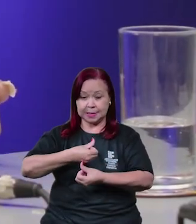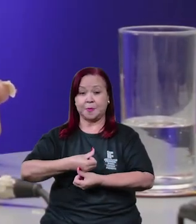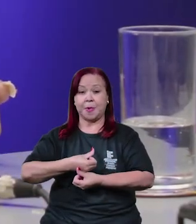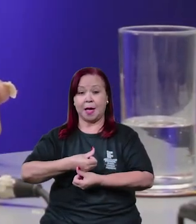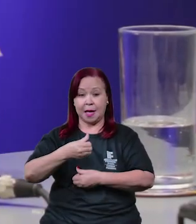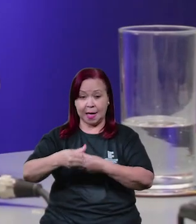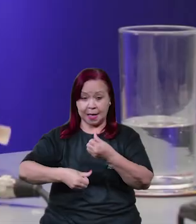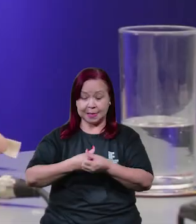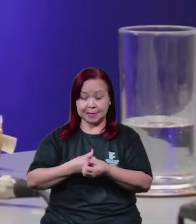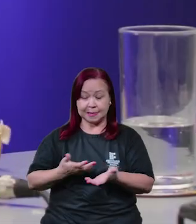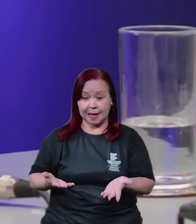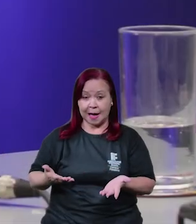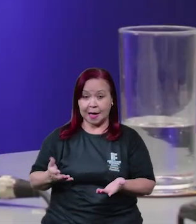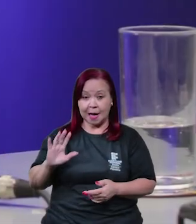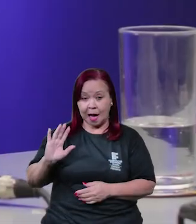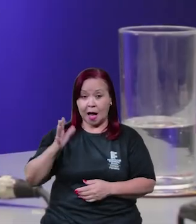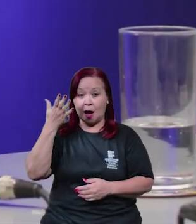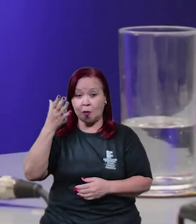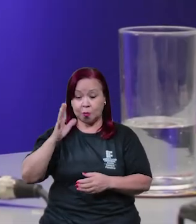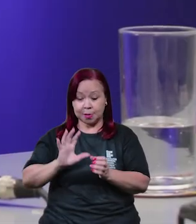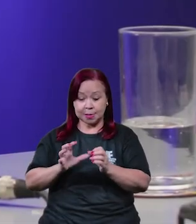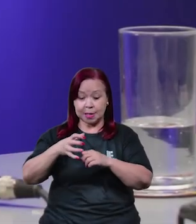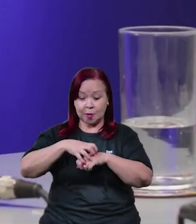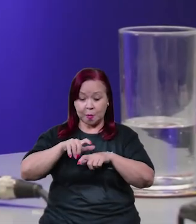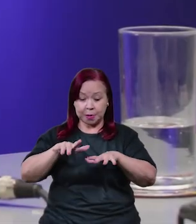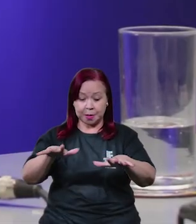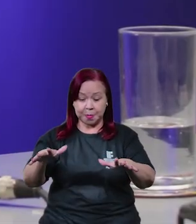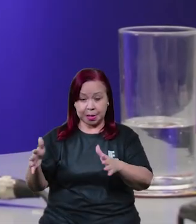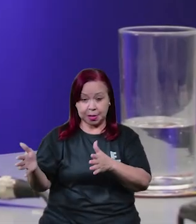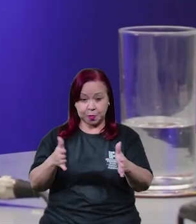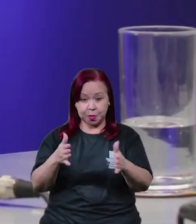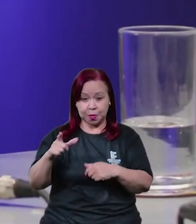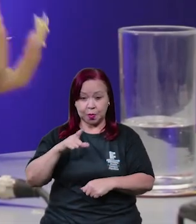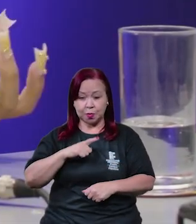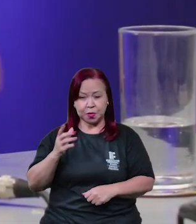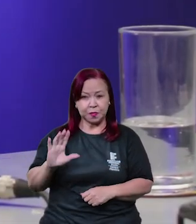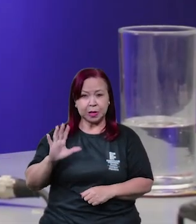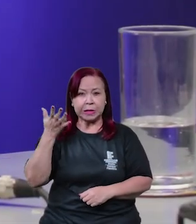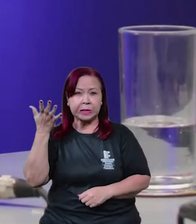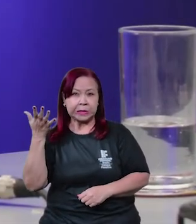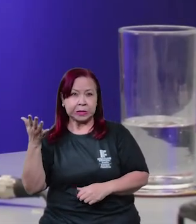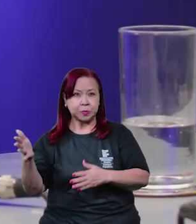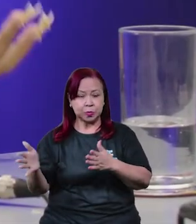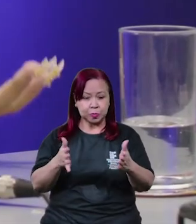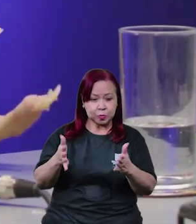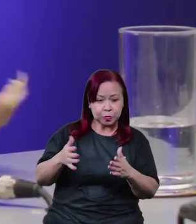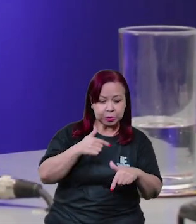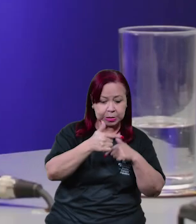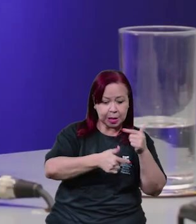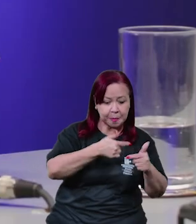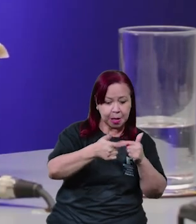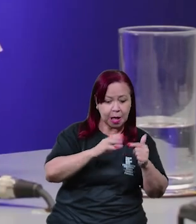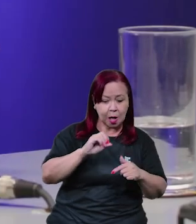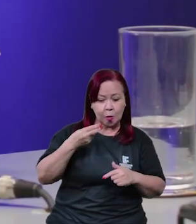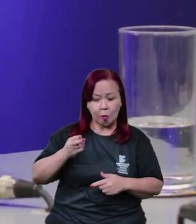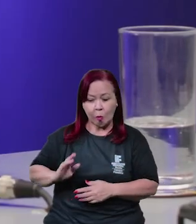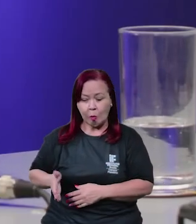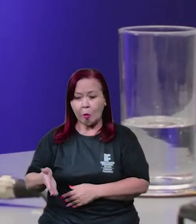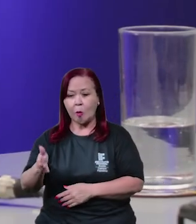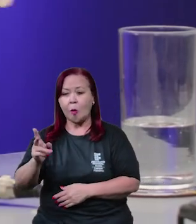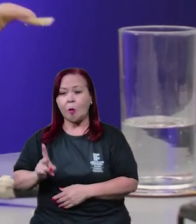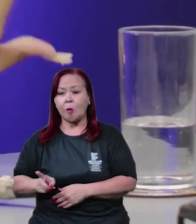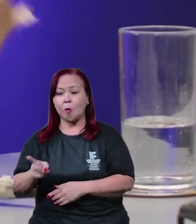e aí veio a pandemia. Nesse período eu tive que decidir muito entre trabalhar ou seguir